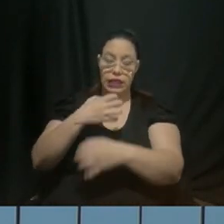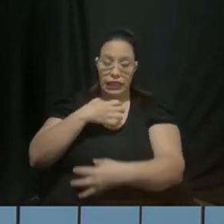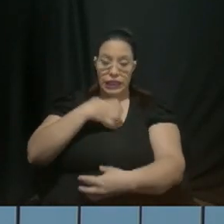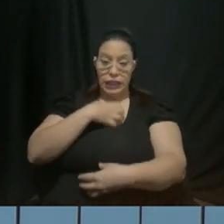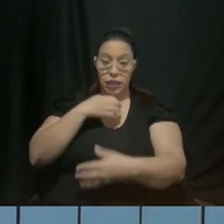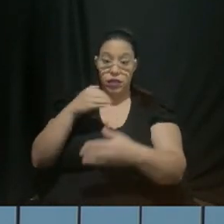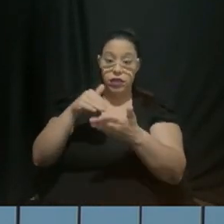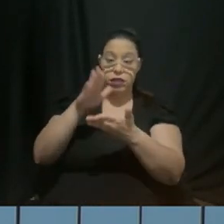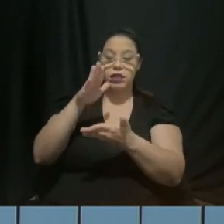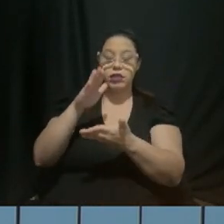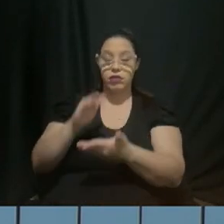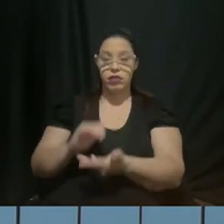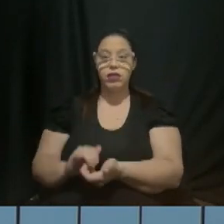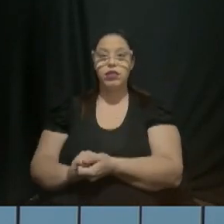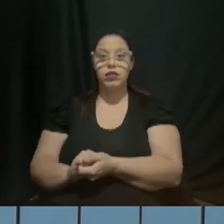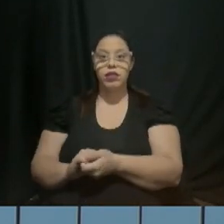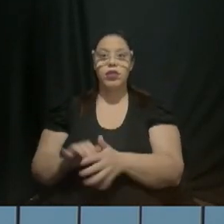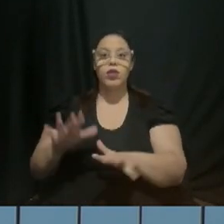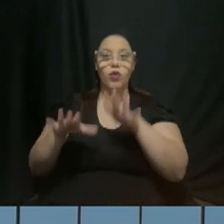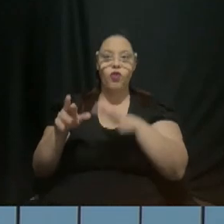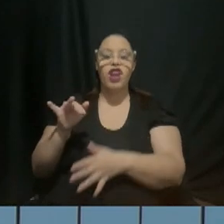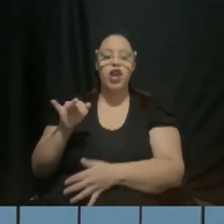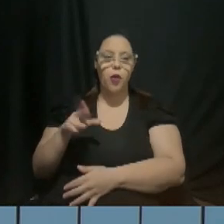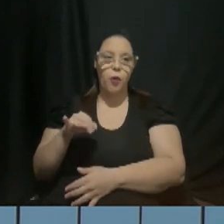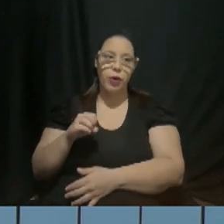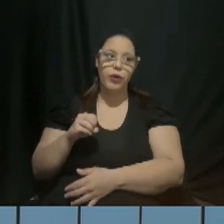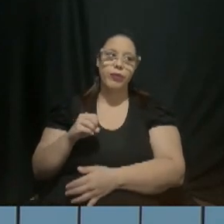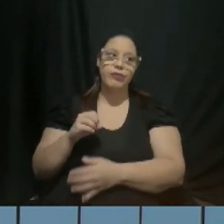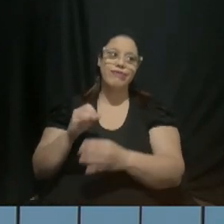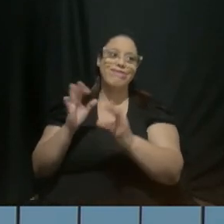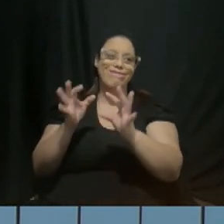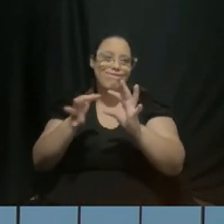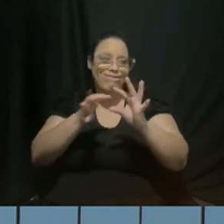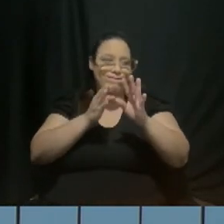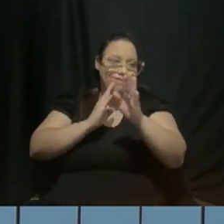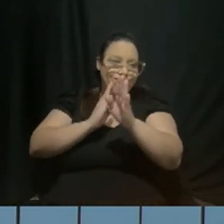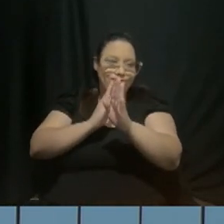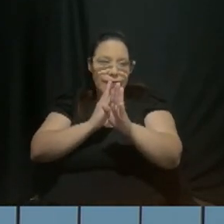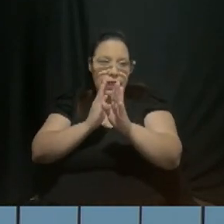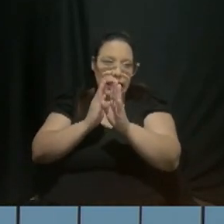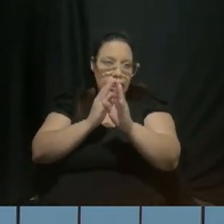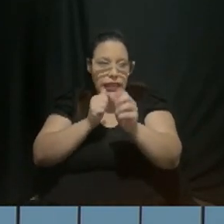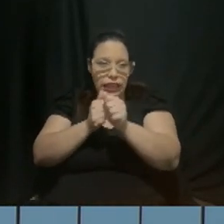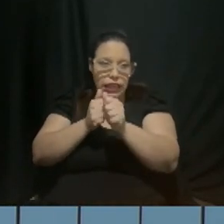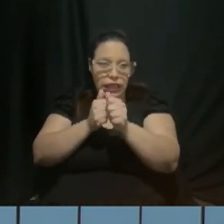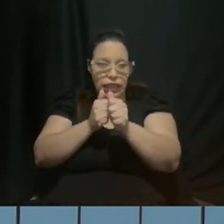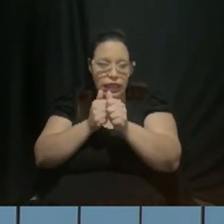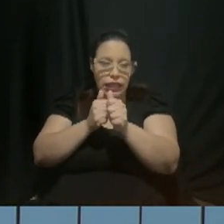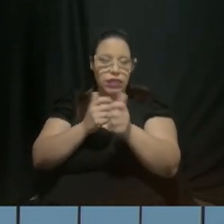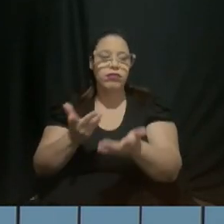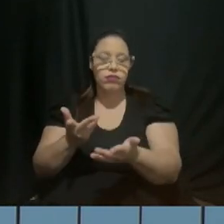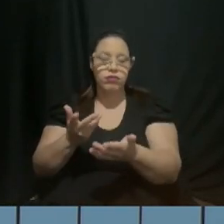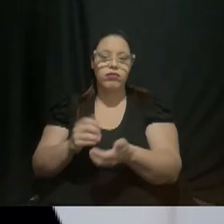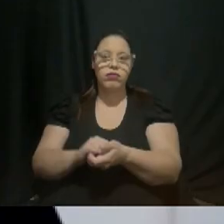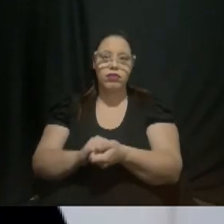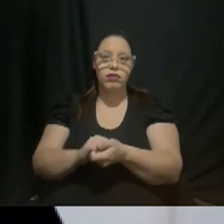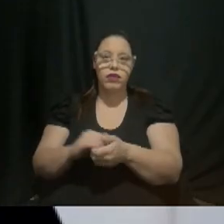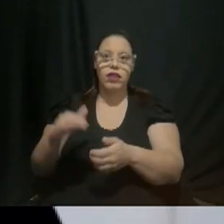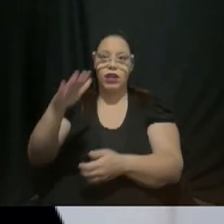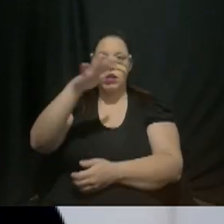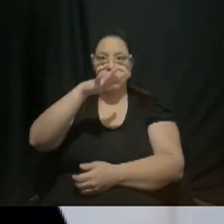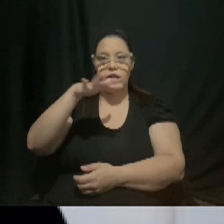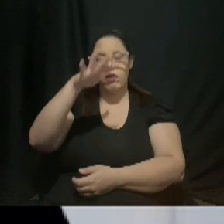de fenômeno, pela proximidade com essas placas ali na América Latina, né? Na América Central. Sim, tem essa questão